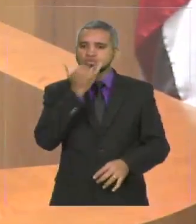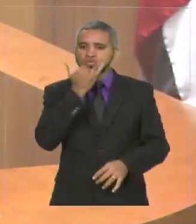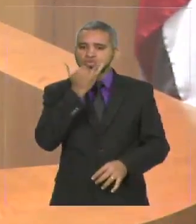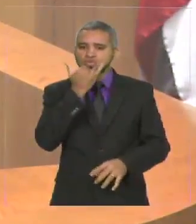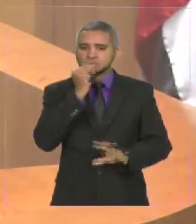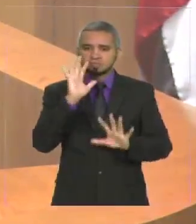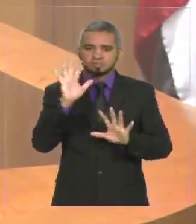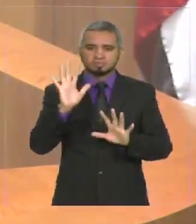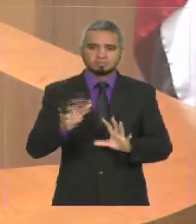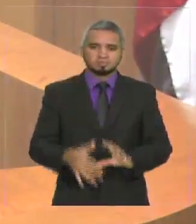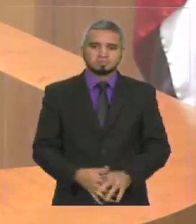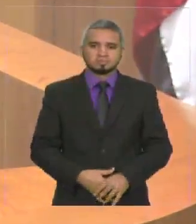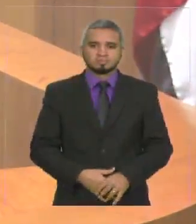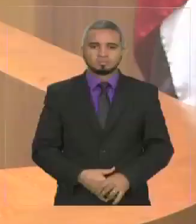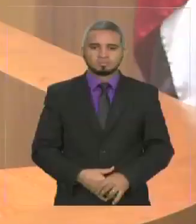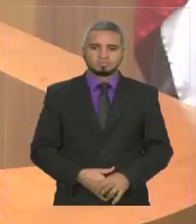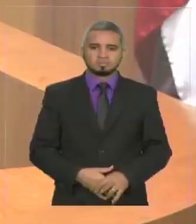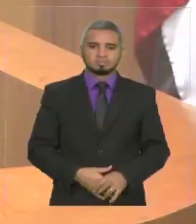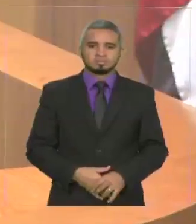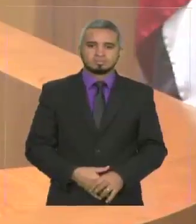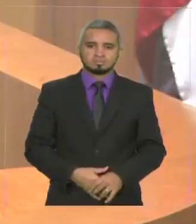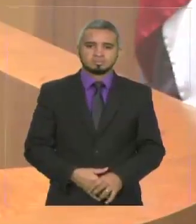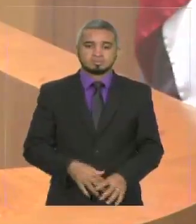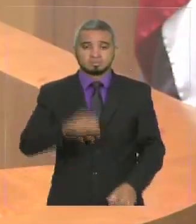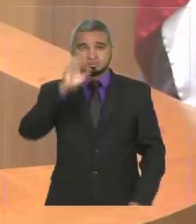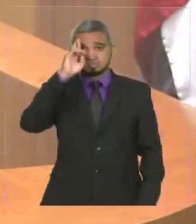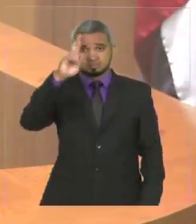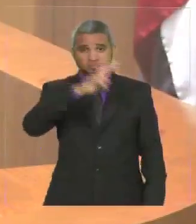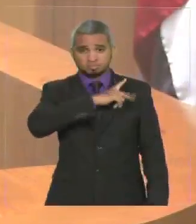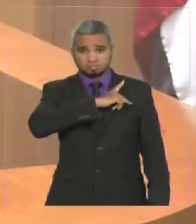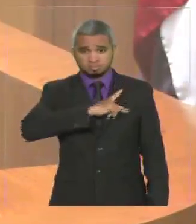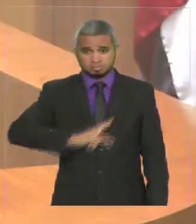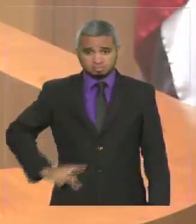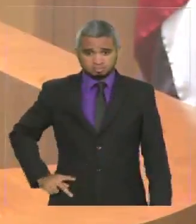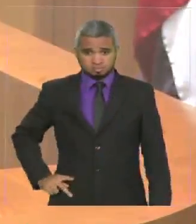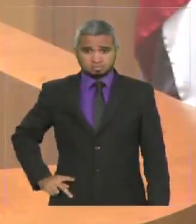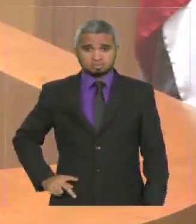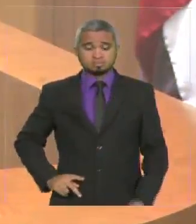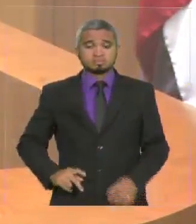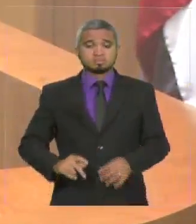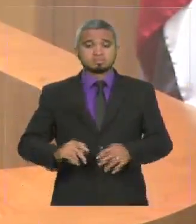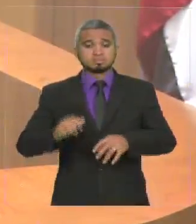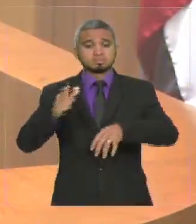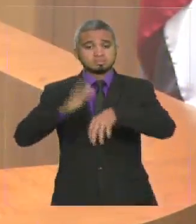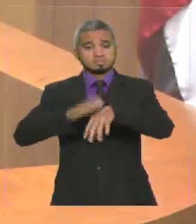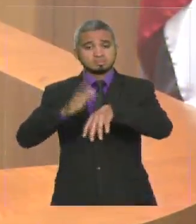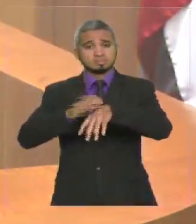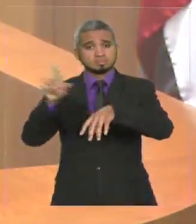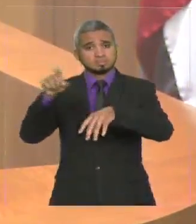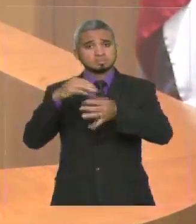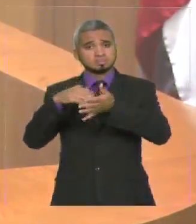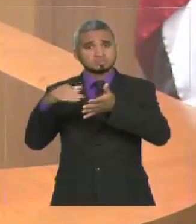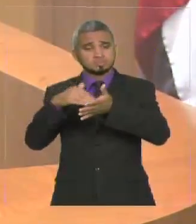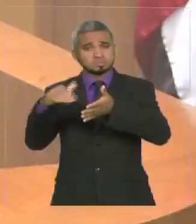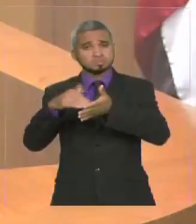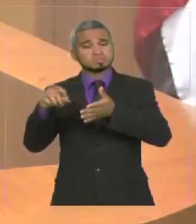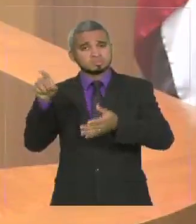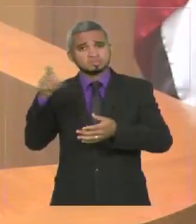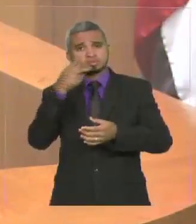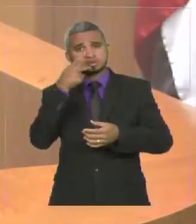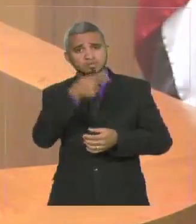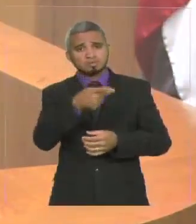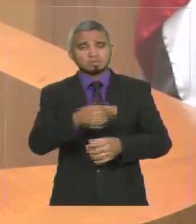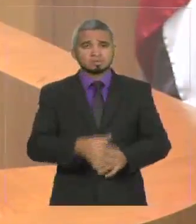presidente. Então, senhor presidente, o próprio secretário que falou